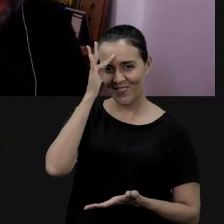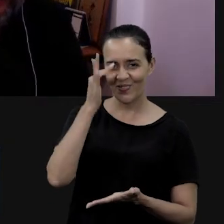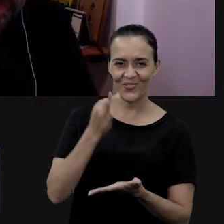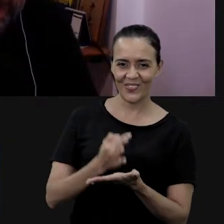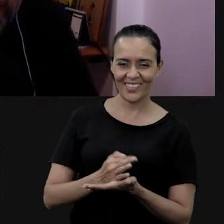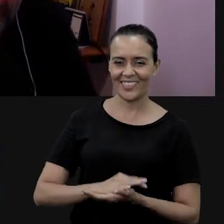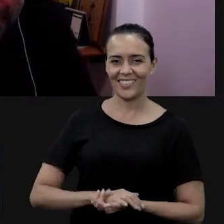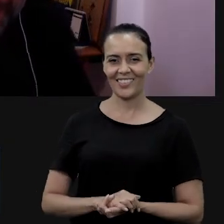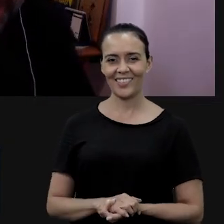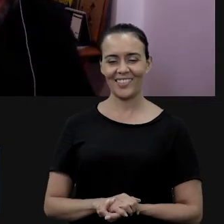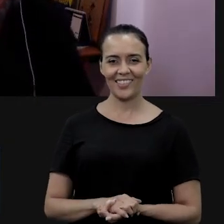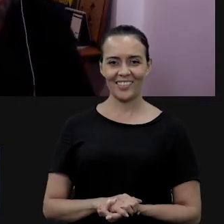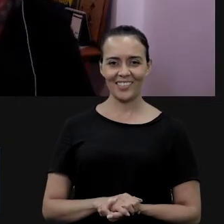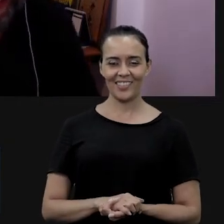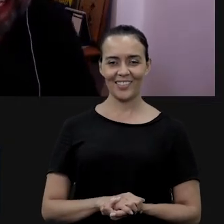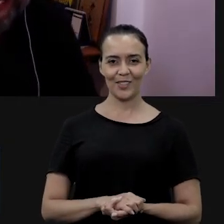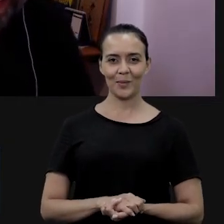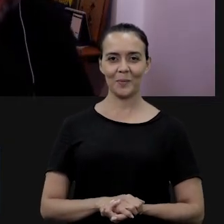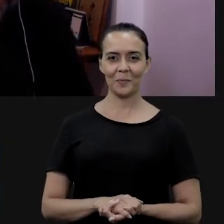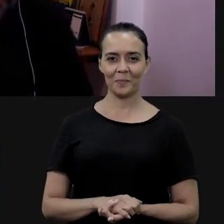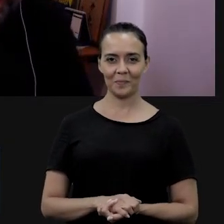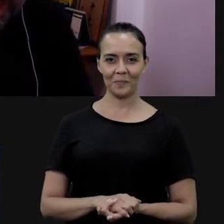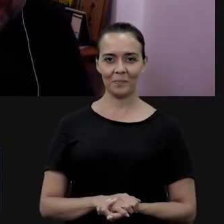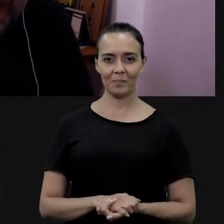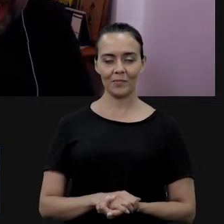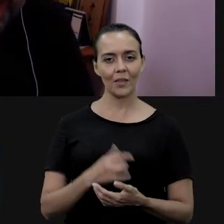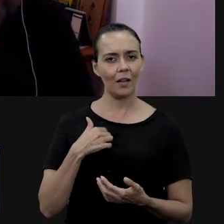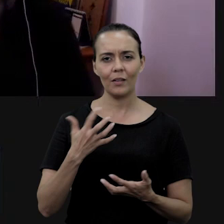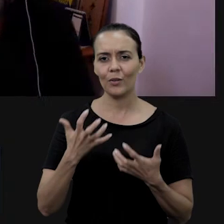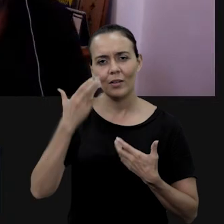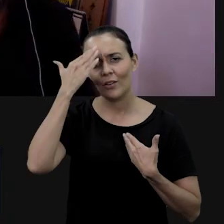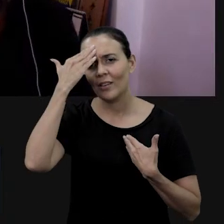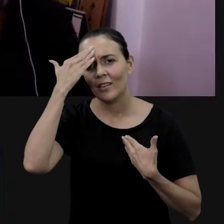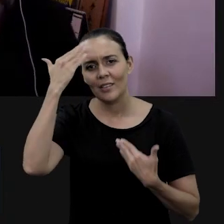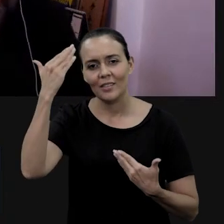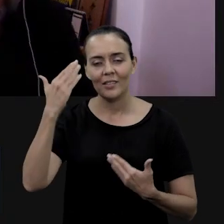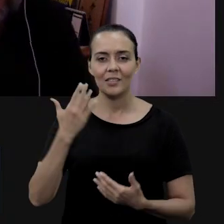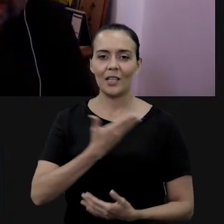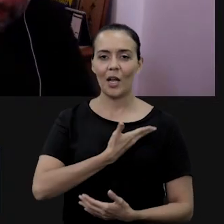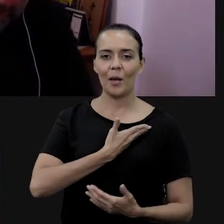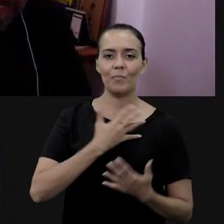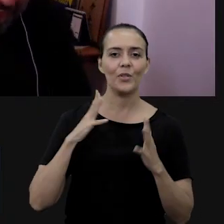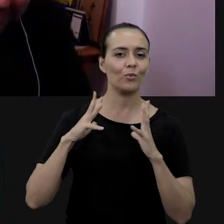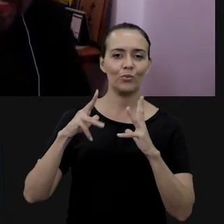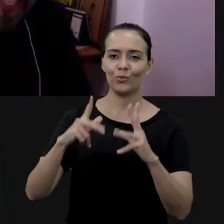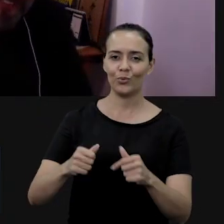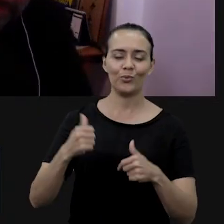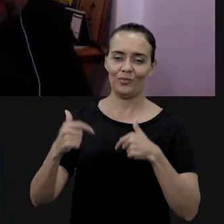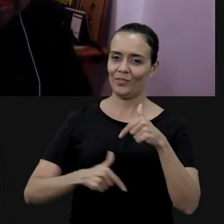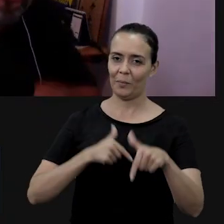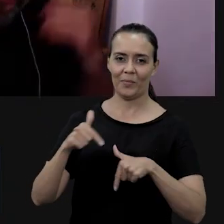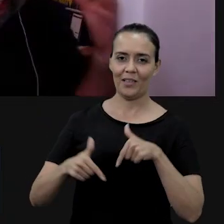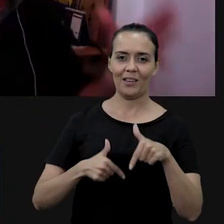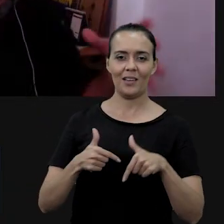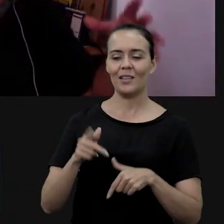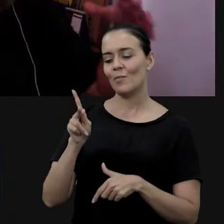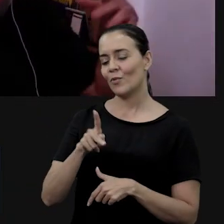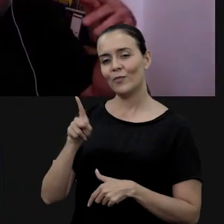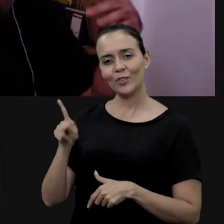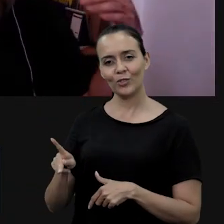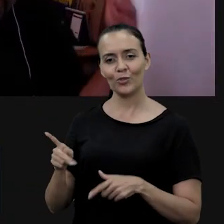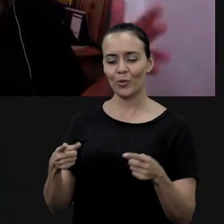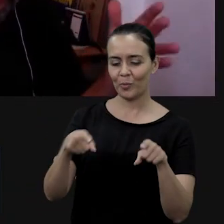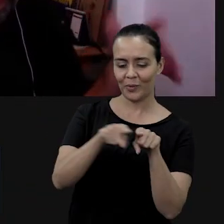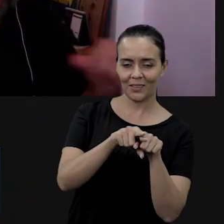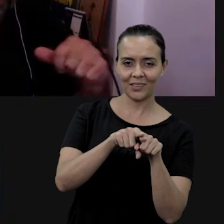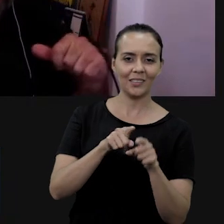na Agradeço. fita. Fé na fita. Fé na fita é boa. Fé na fita. Eu vou agradecer aos todos os colegas